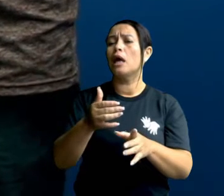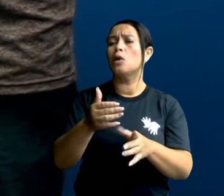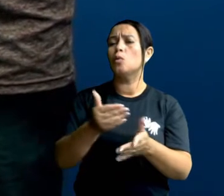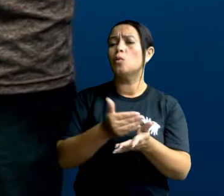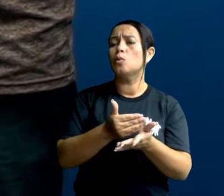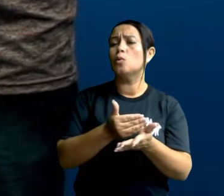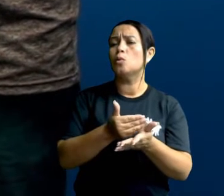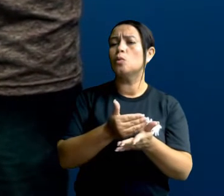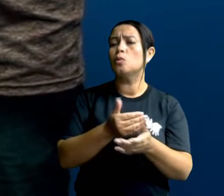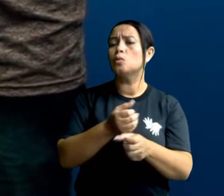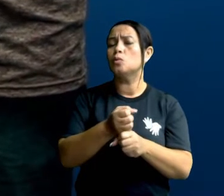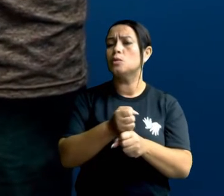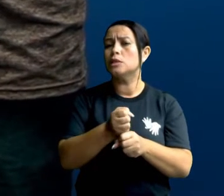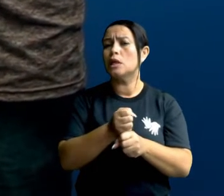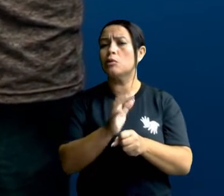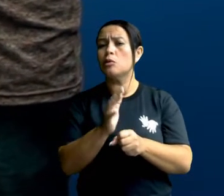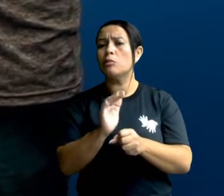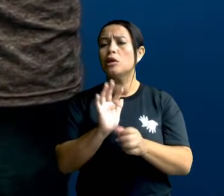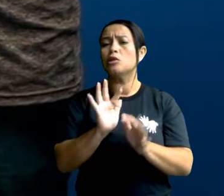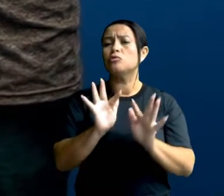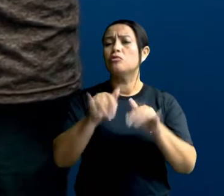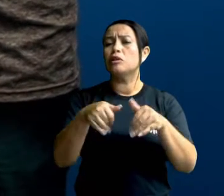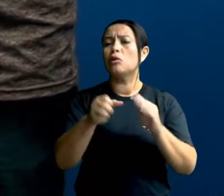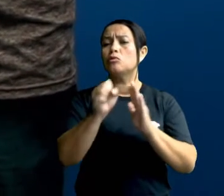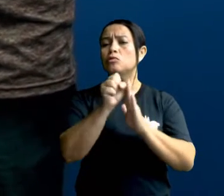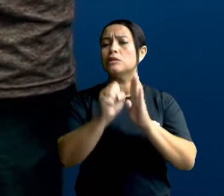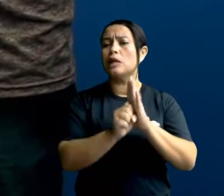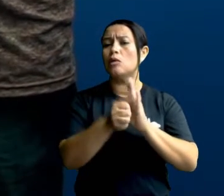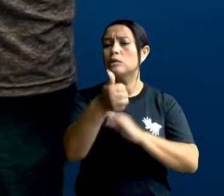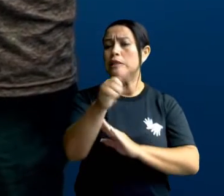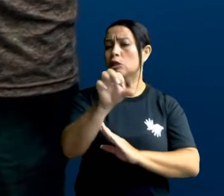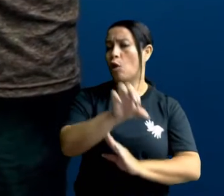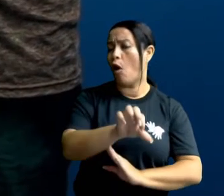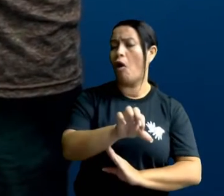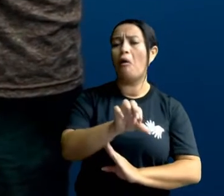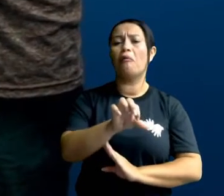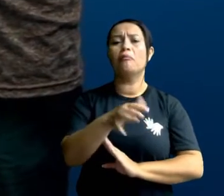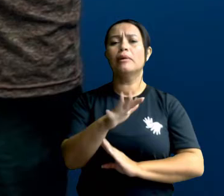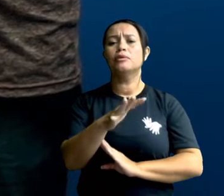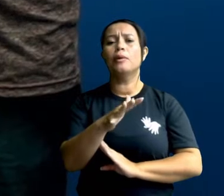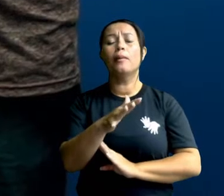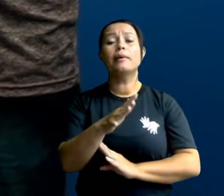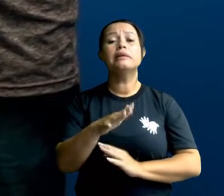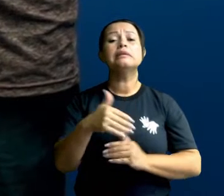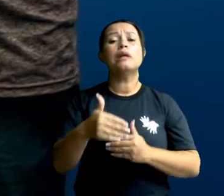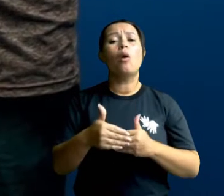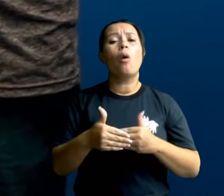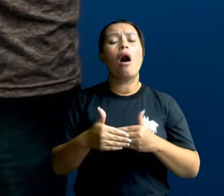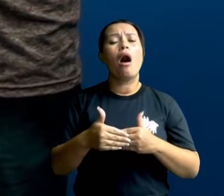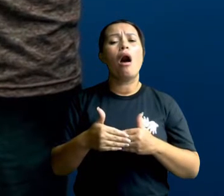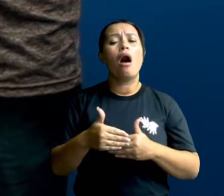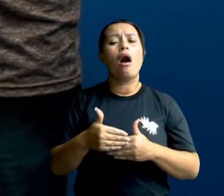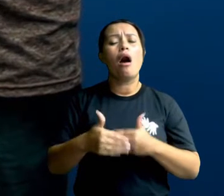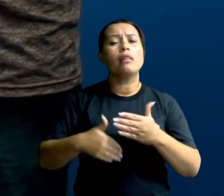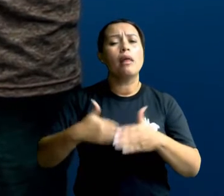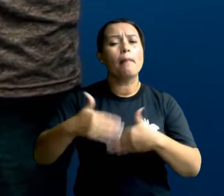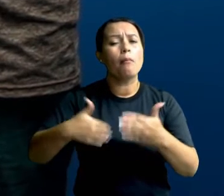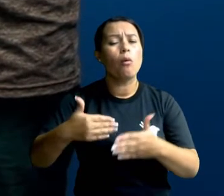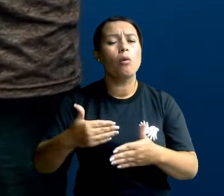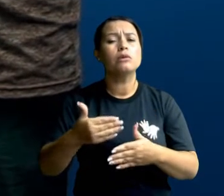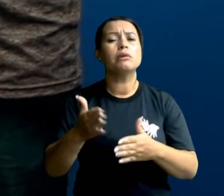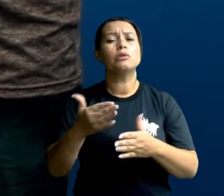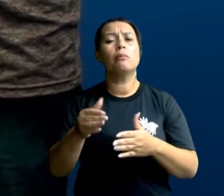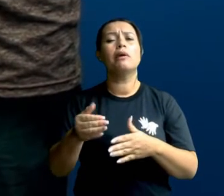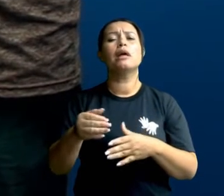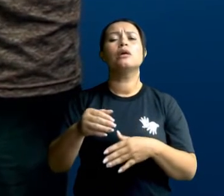início no final do século XIX, né? Então, a partir da década